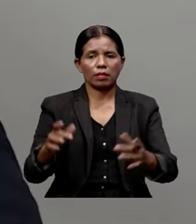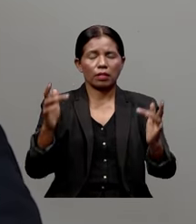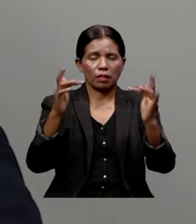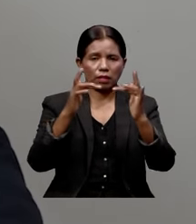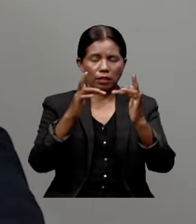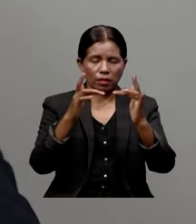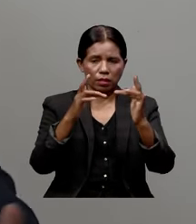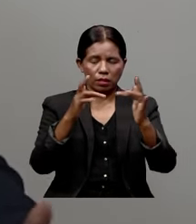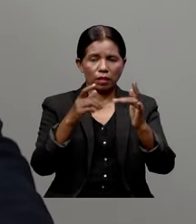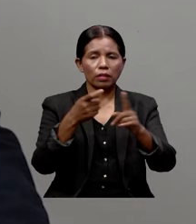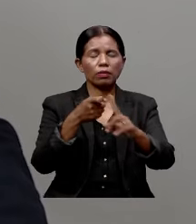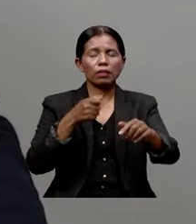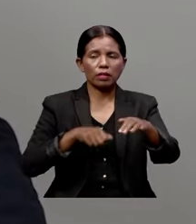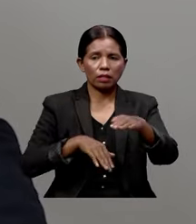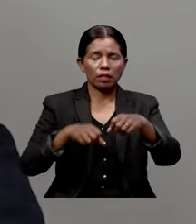mos bele